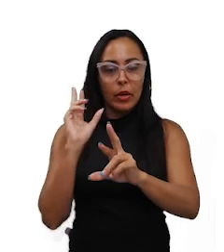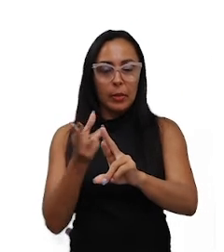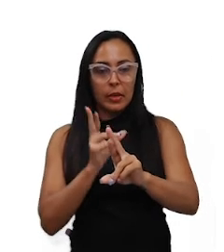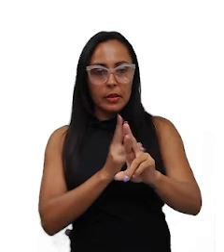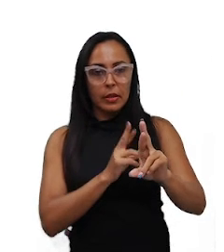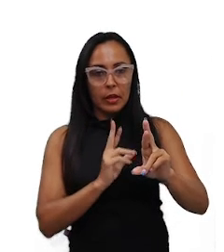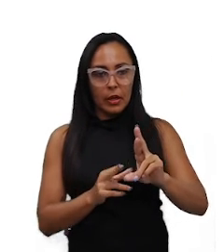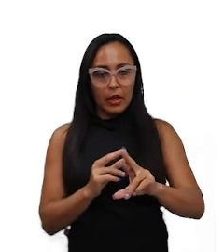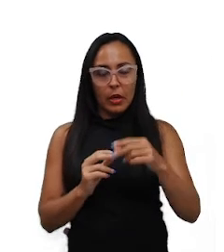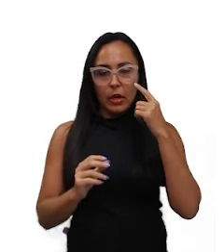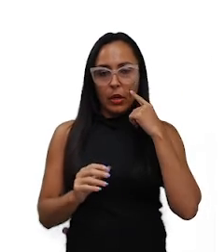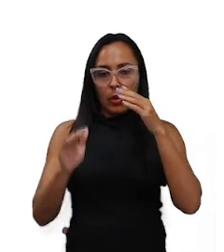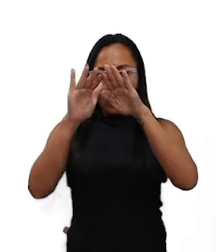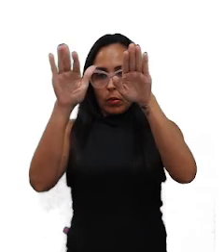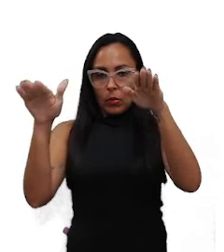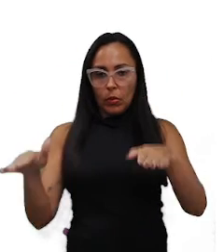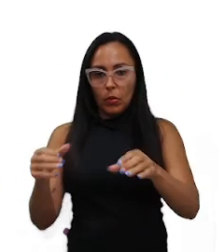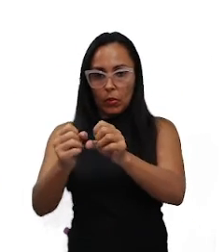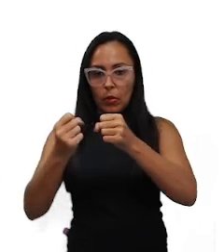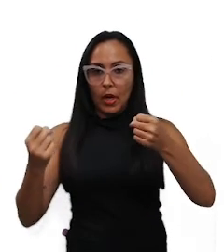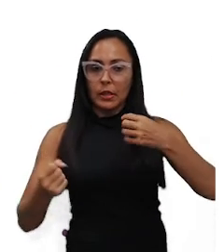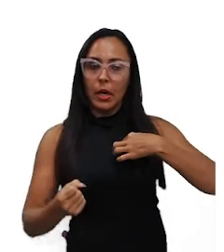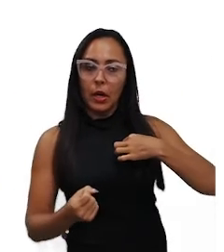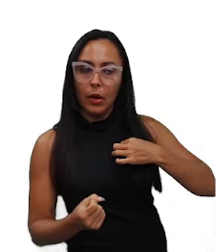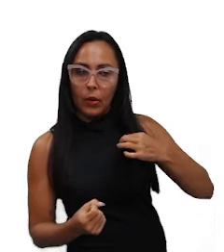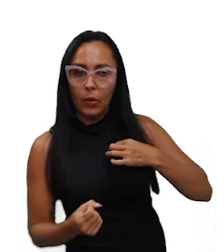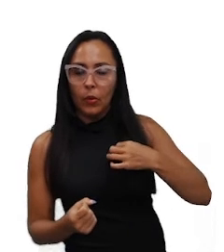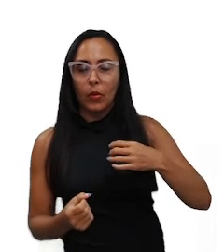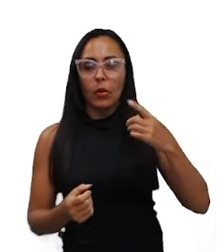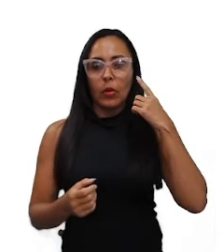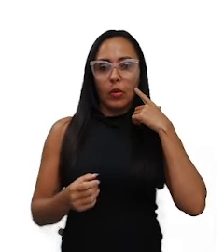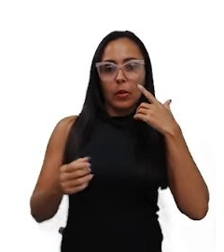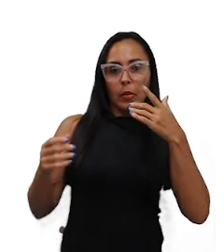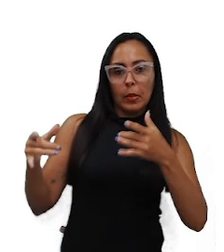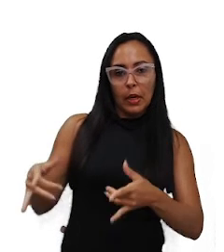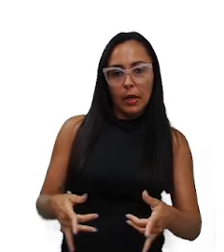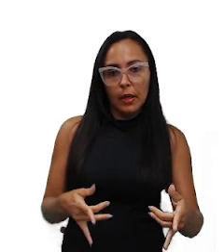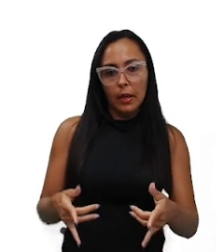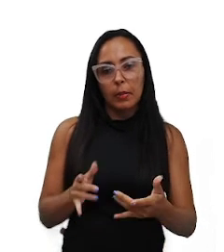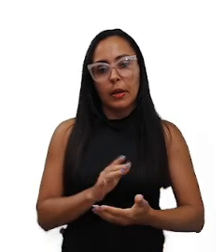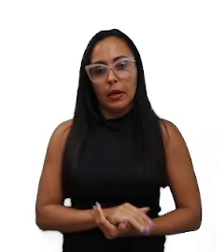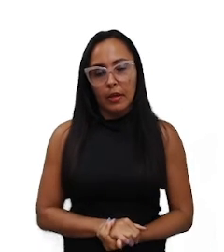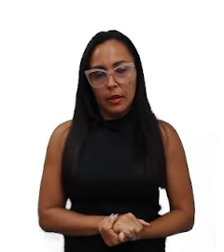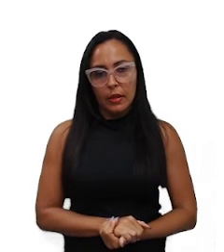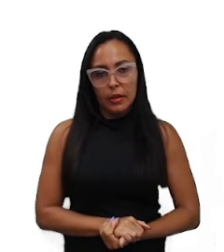o guarda-roupa, a cama, as mesas laterais e o rack.